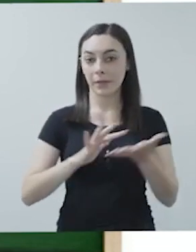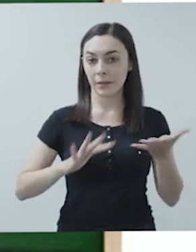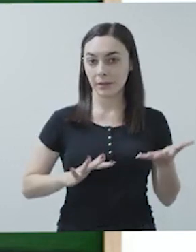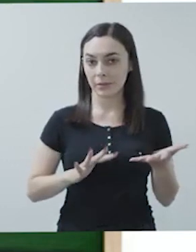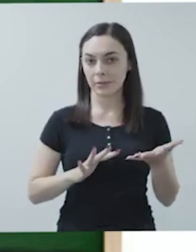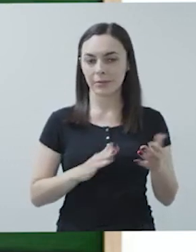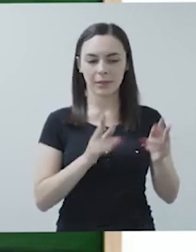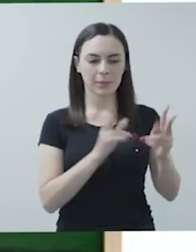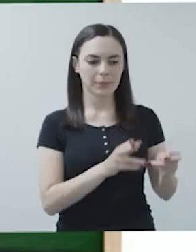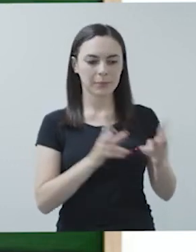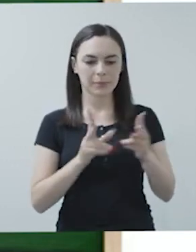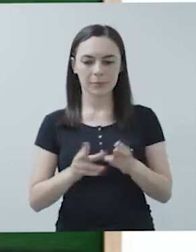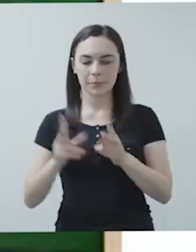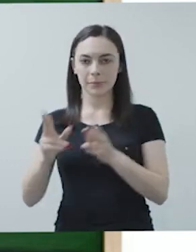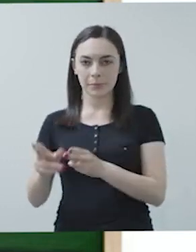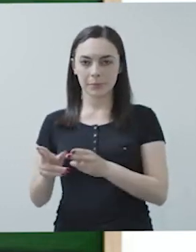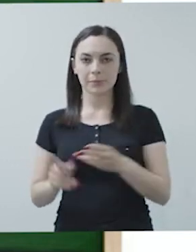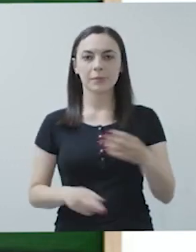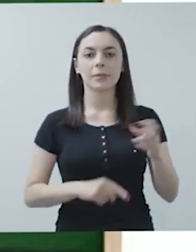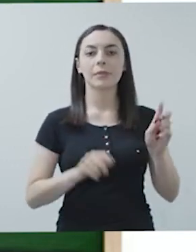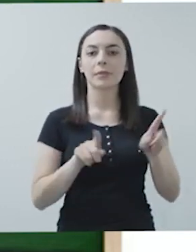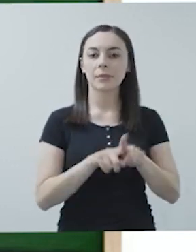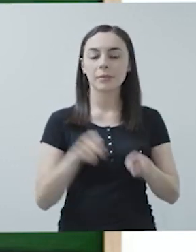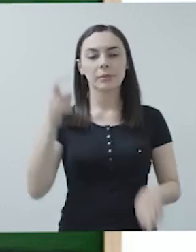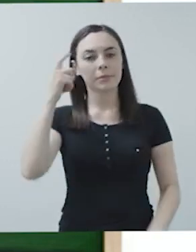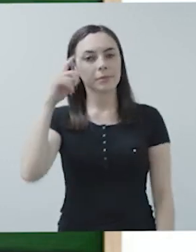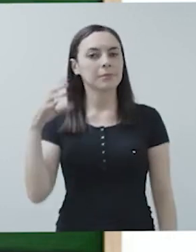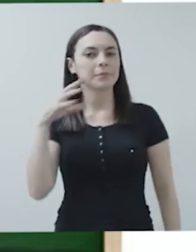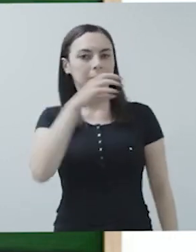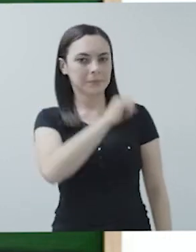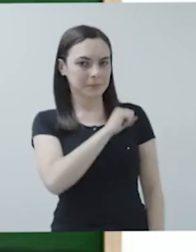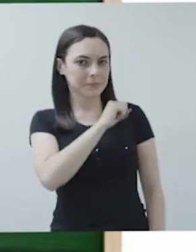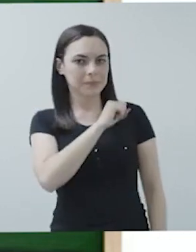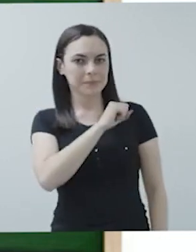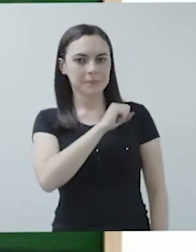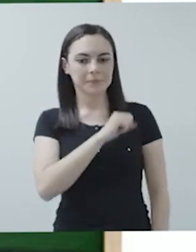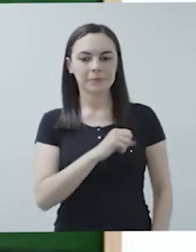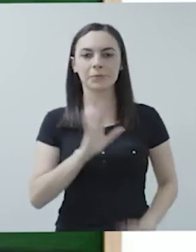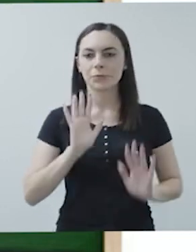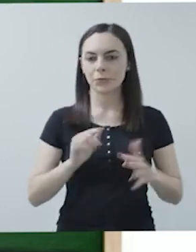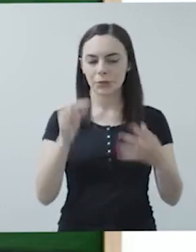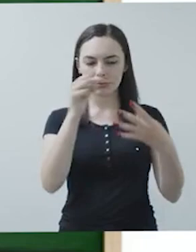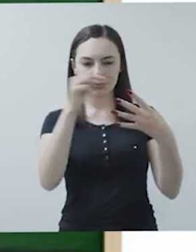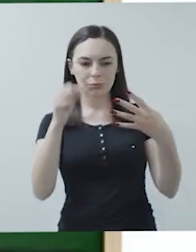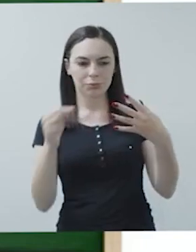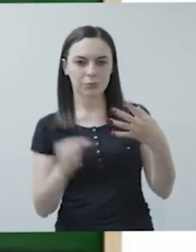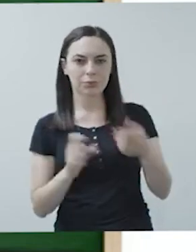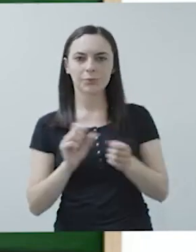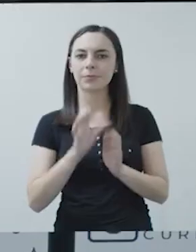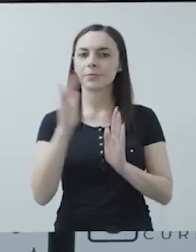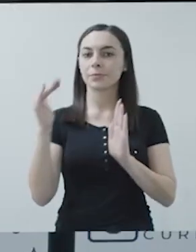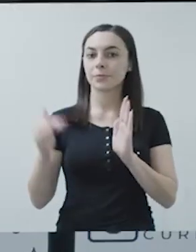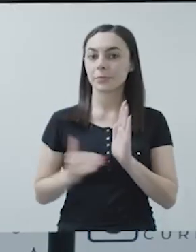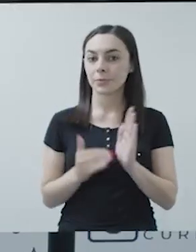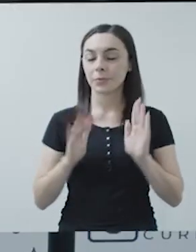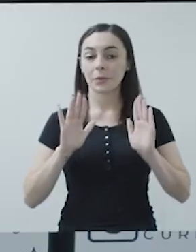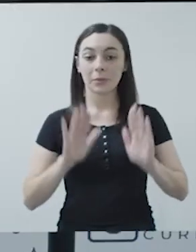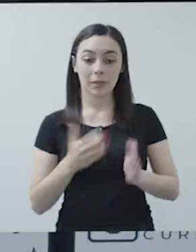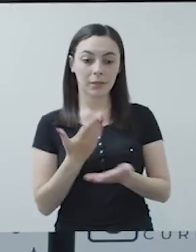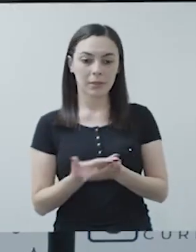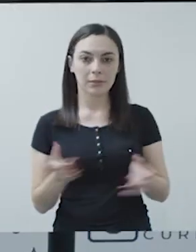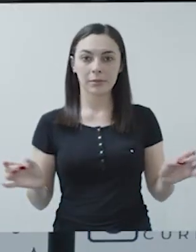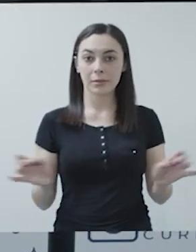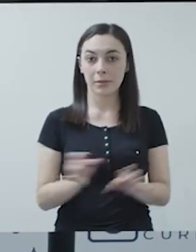de sequência e também o nosso pense rápido. Completamos tudo da nossa rotina, mas antes de